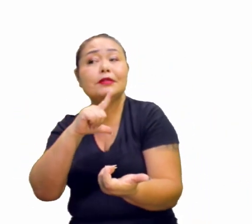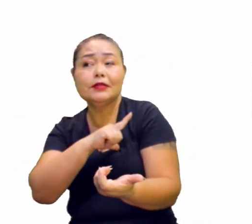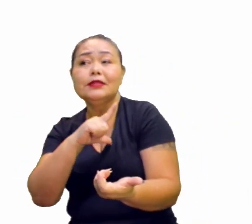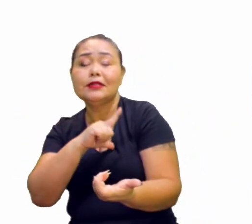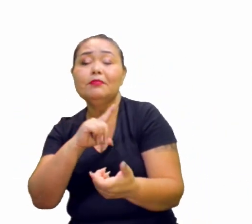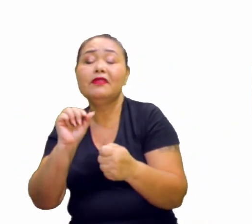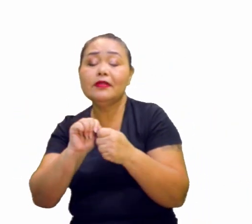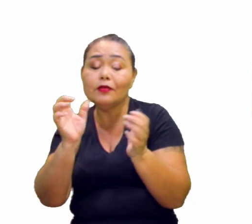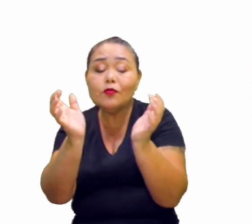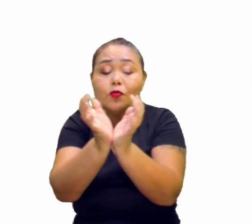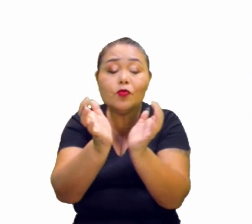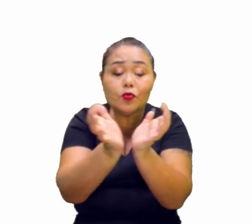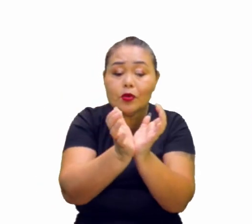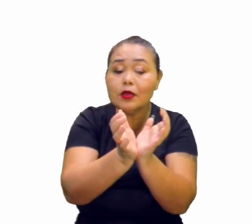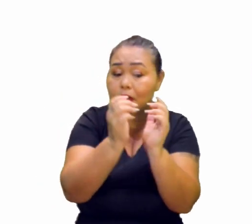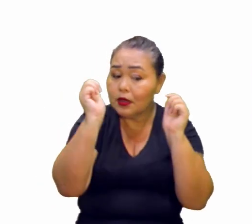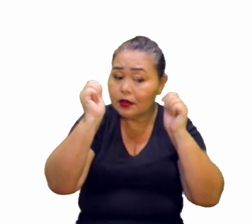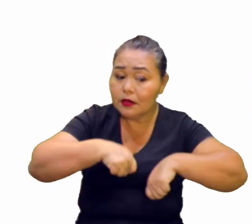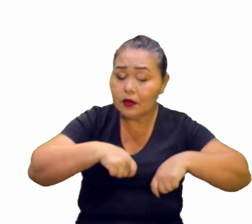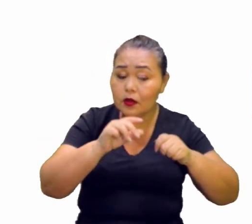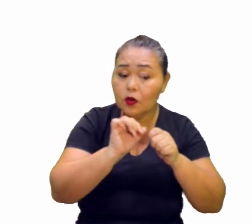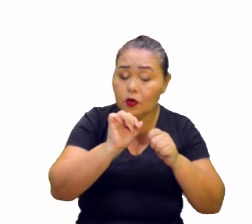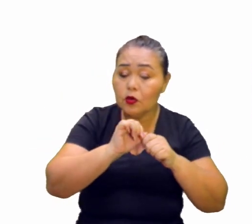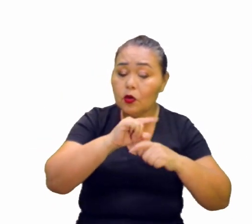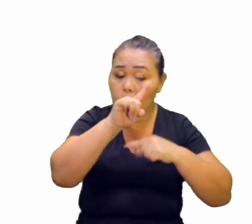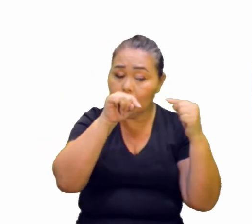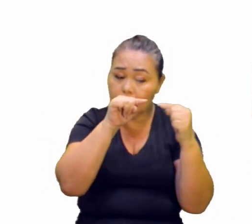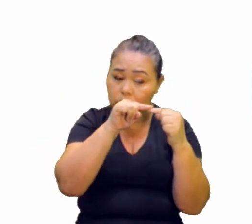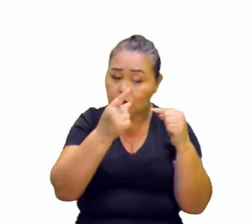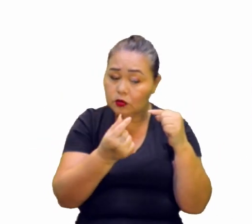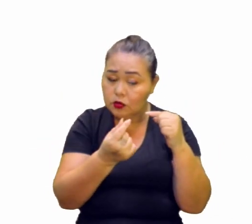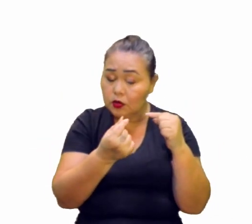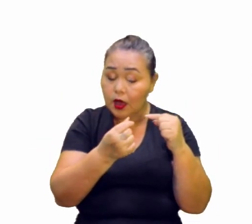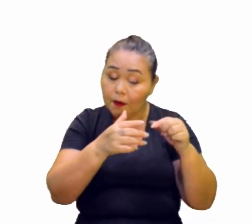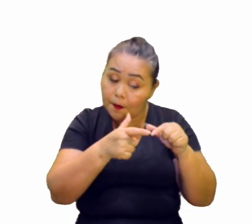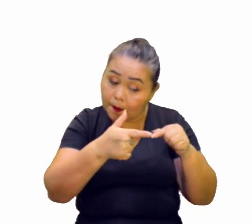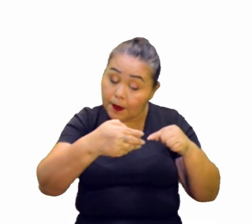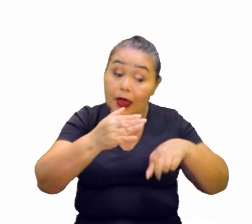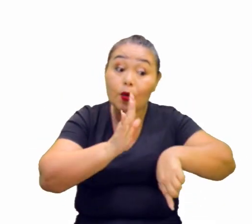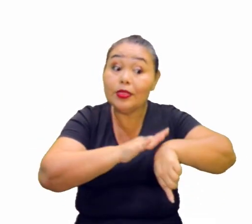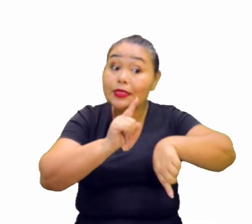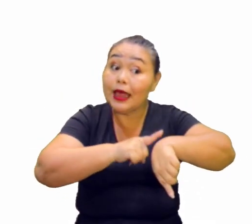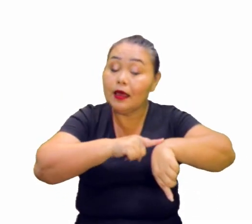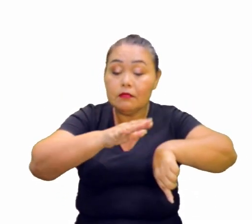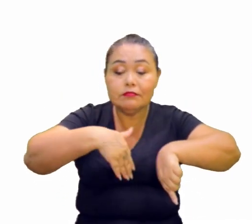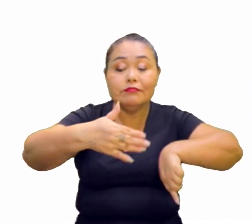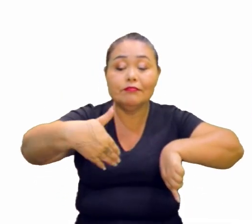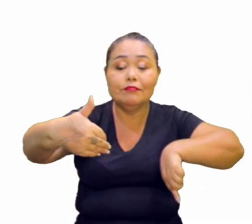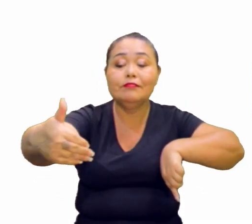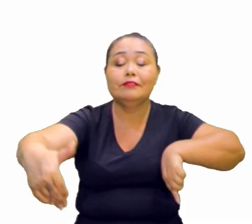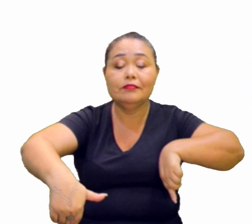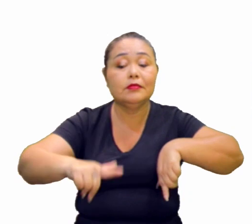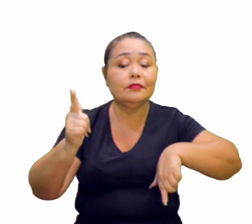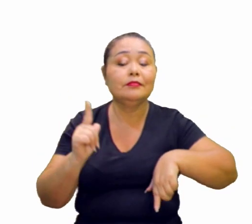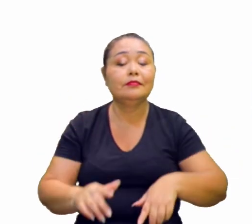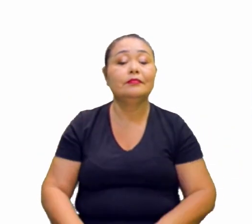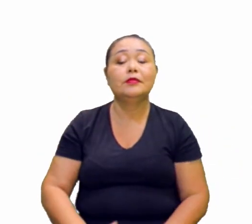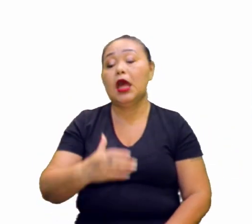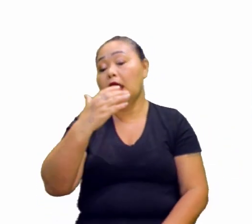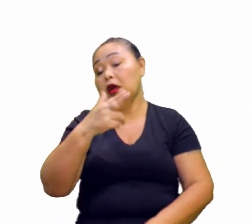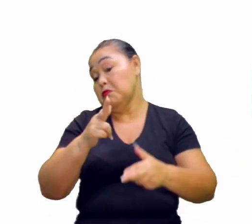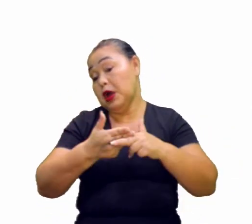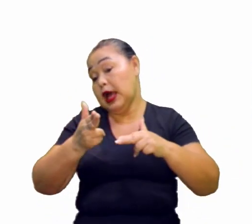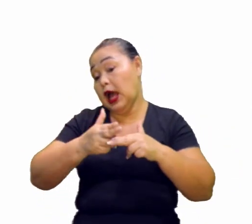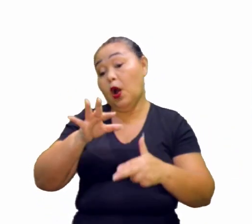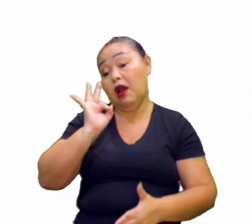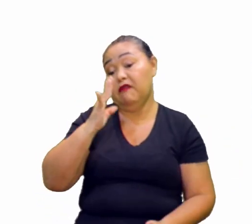espécie-chave, ou aquela espécie cujo objetivo econômico é o maior, tá? O mais elevado. Sei lá, cacau, café, não